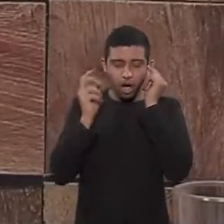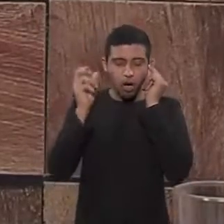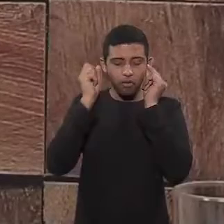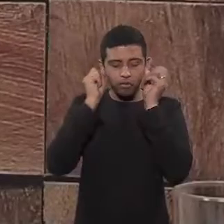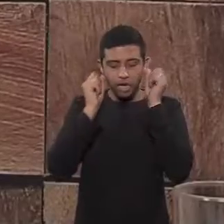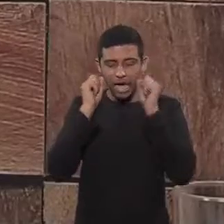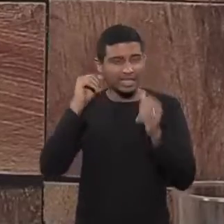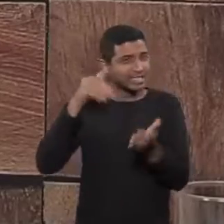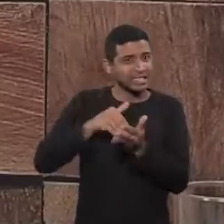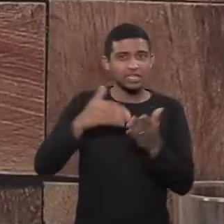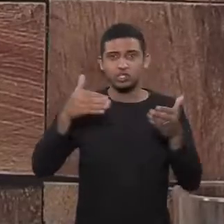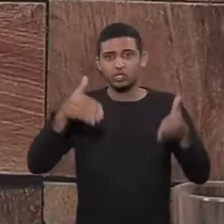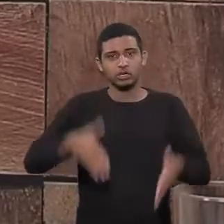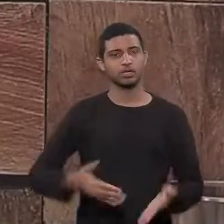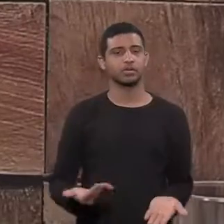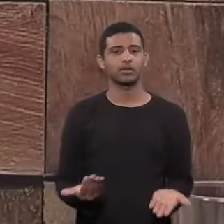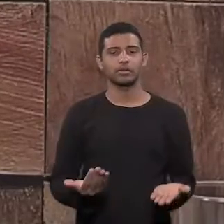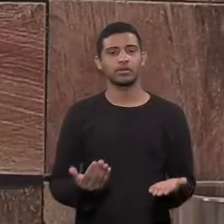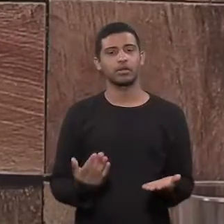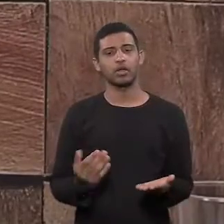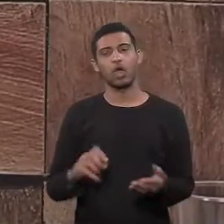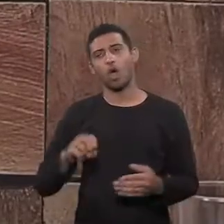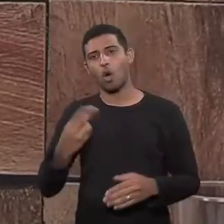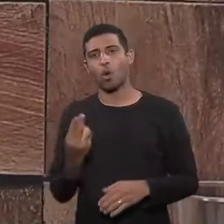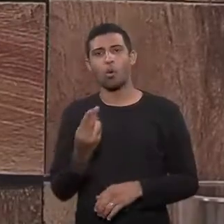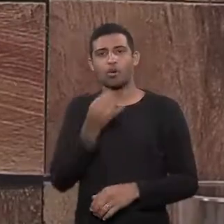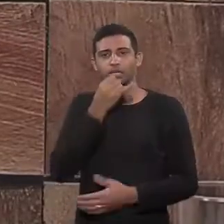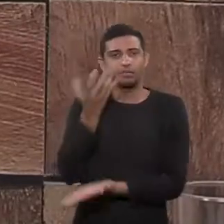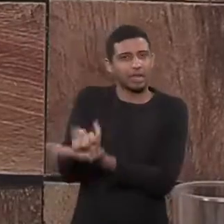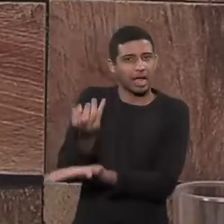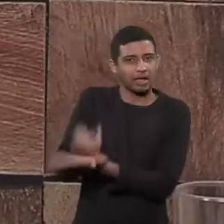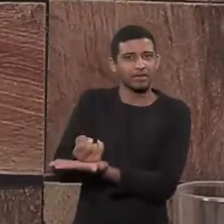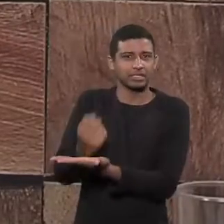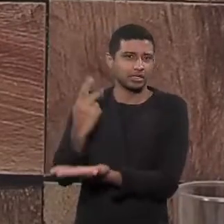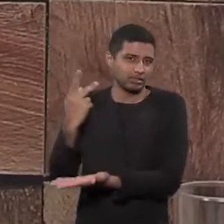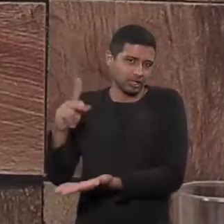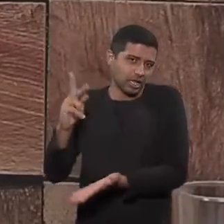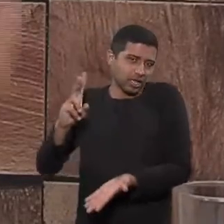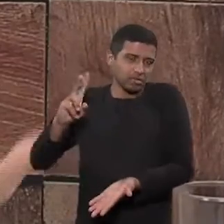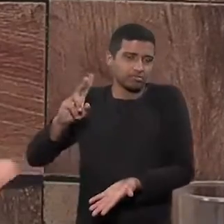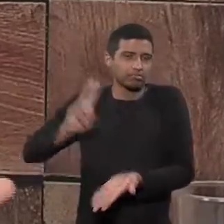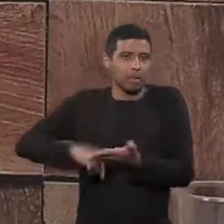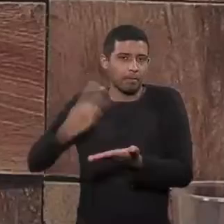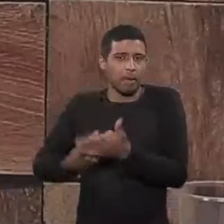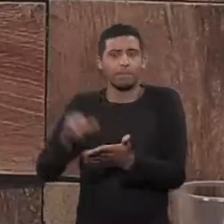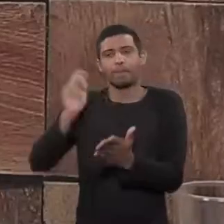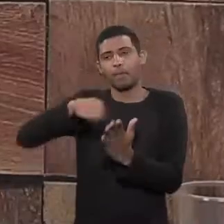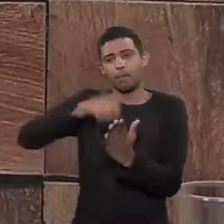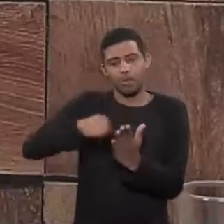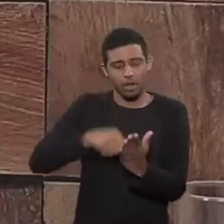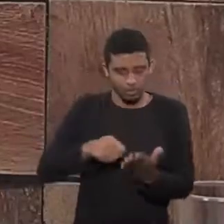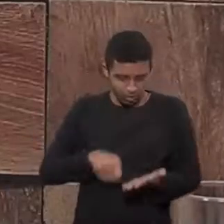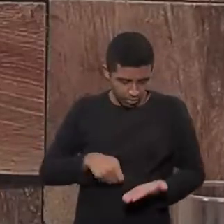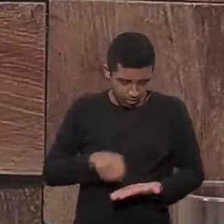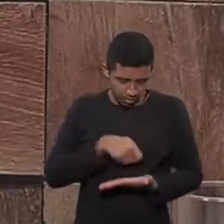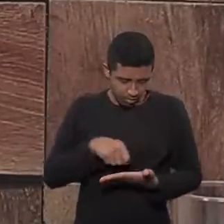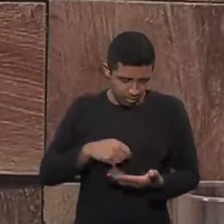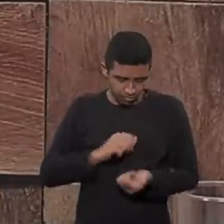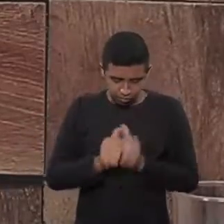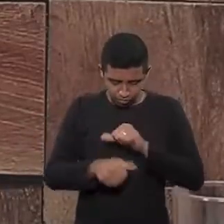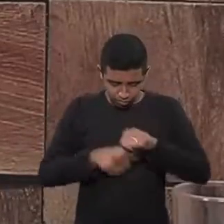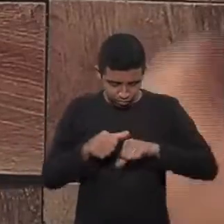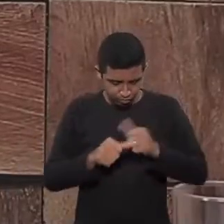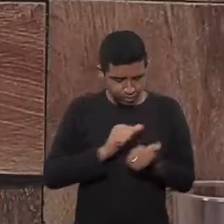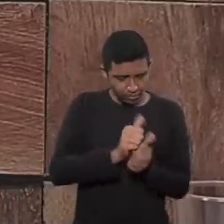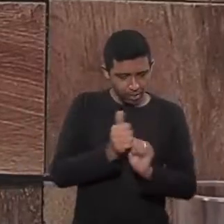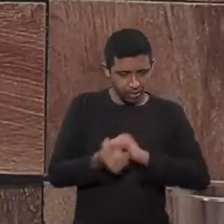ao teatro, ouço uma gravação de referência de um bom intérprete, faço algumas anotações, chego e toco.